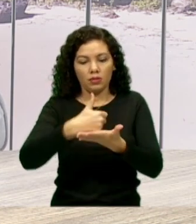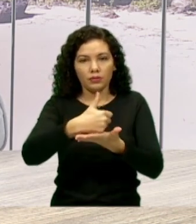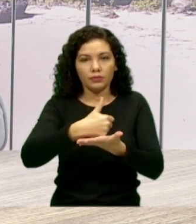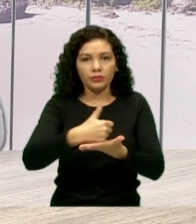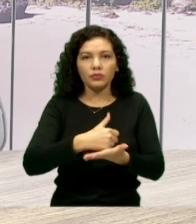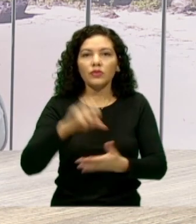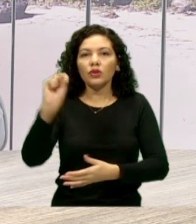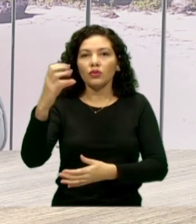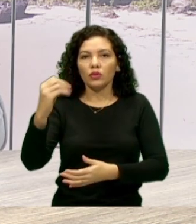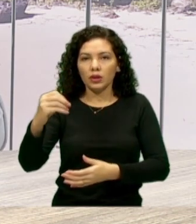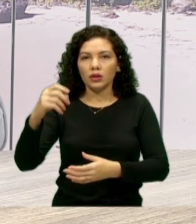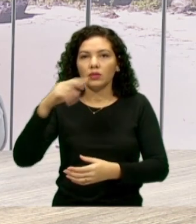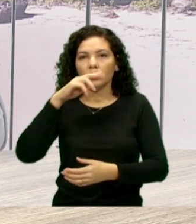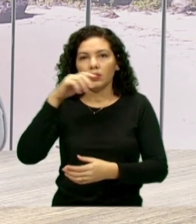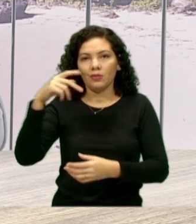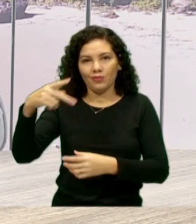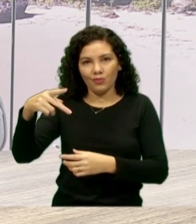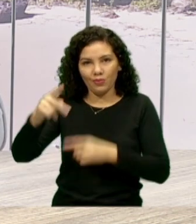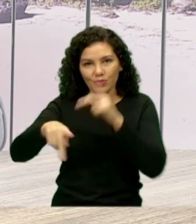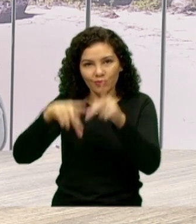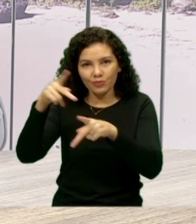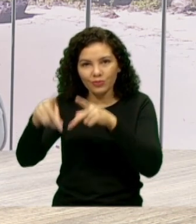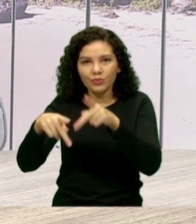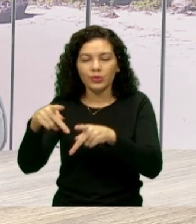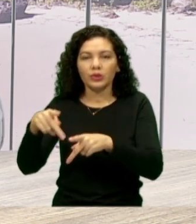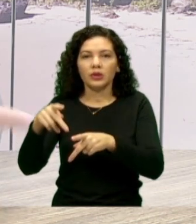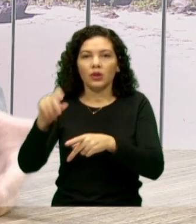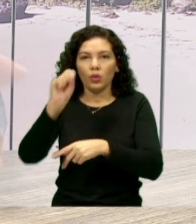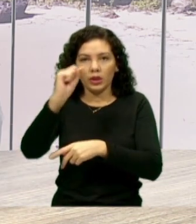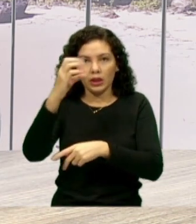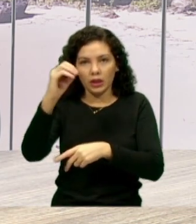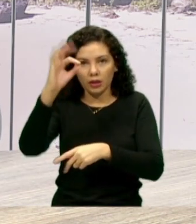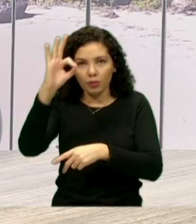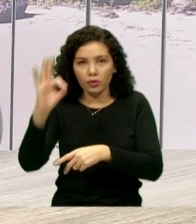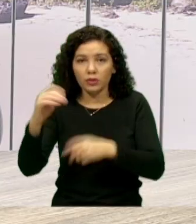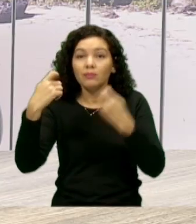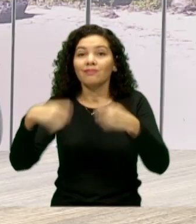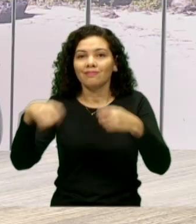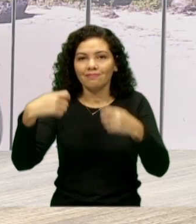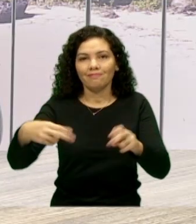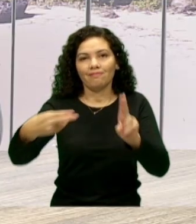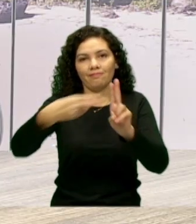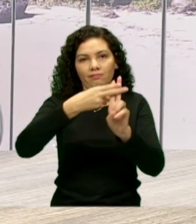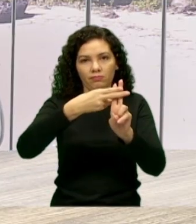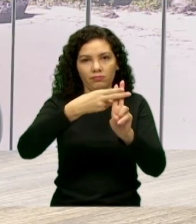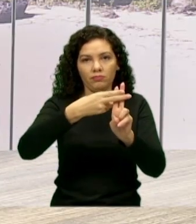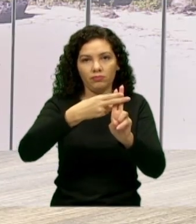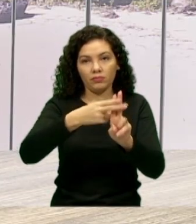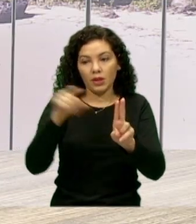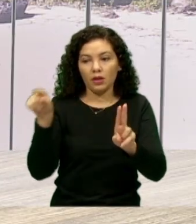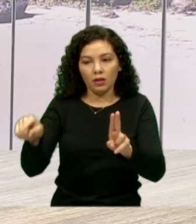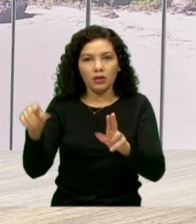da população é independente. E essa população, que muitos vieram por conta da pandemia, porque descobriram